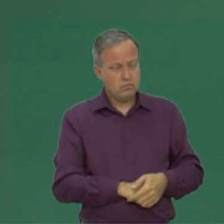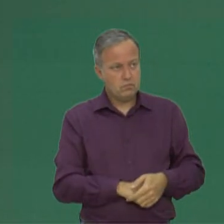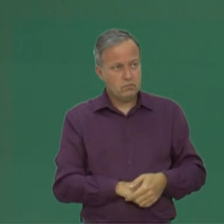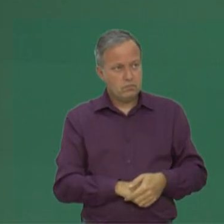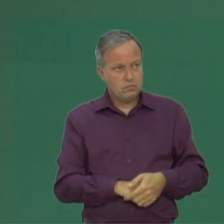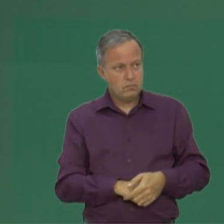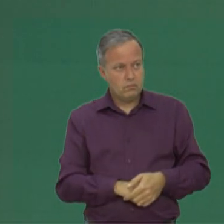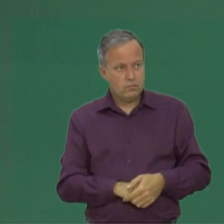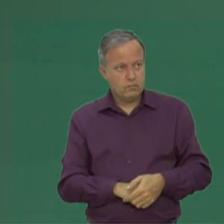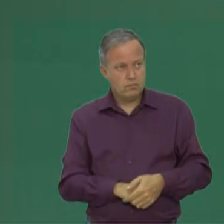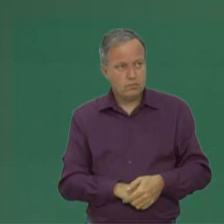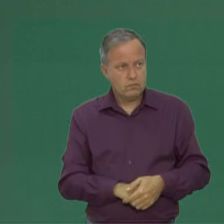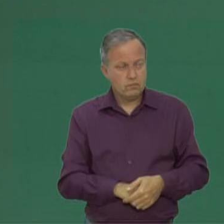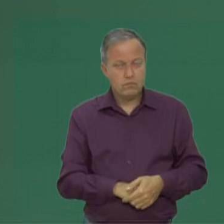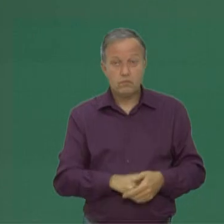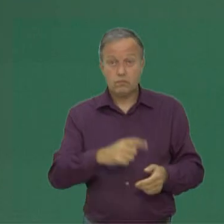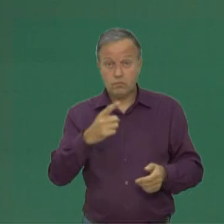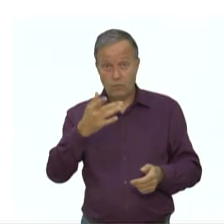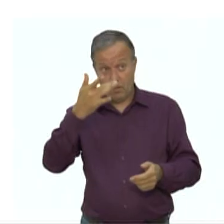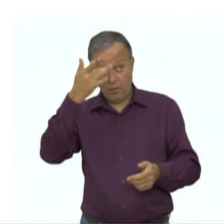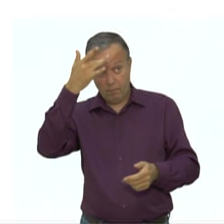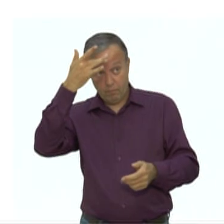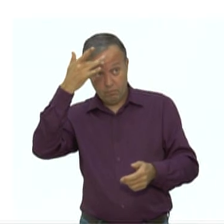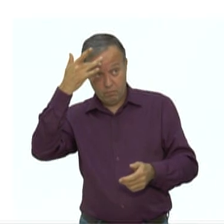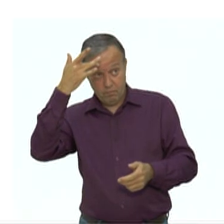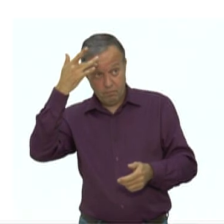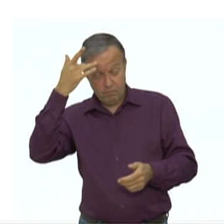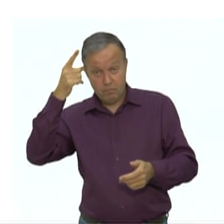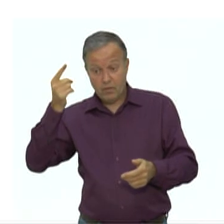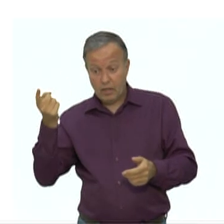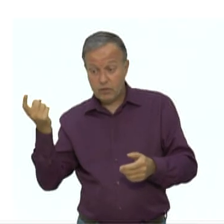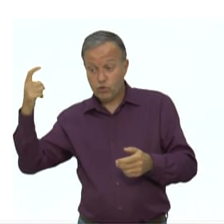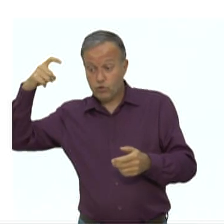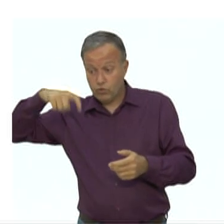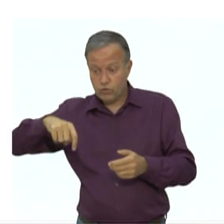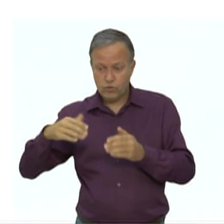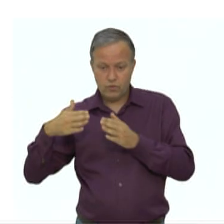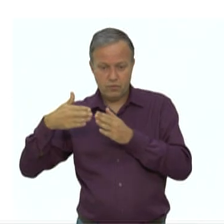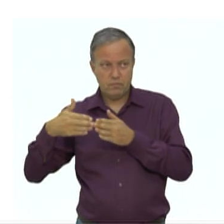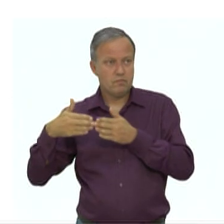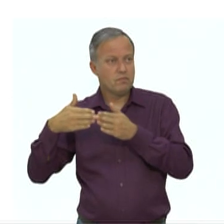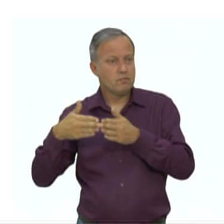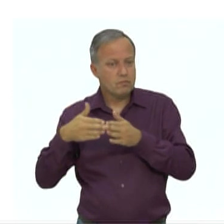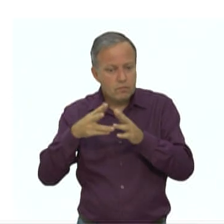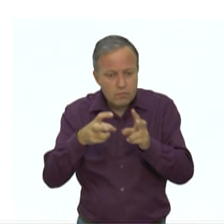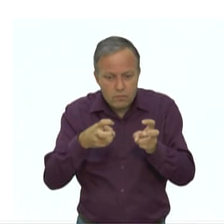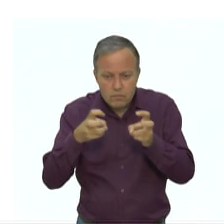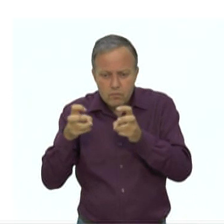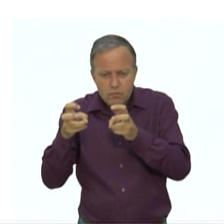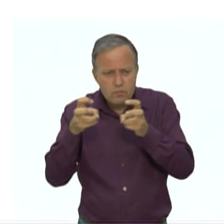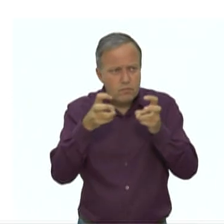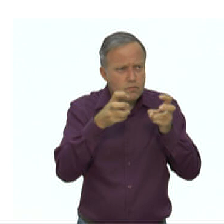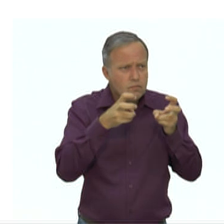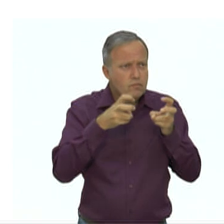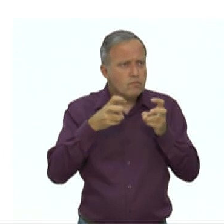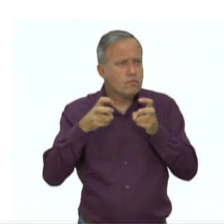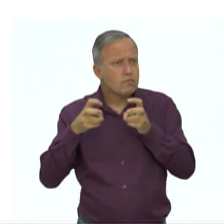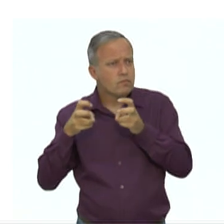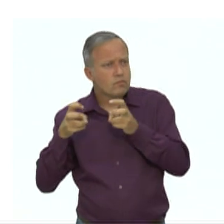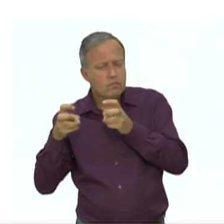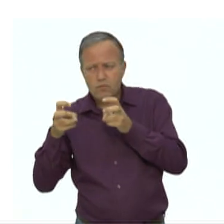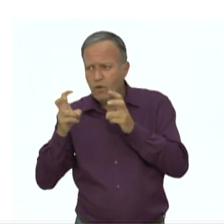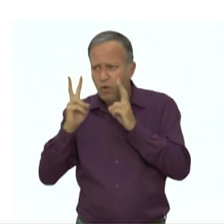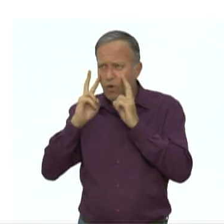Um periodista suíço viaja neste barco. Lleva horas observando a um viejo